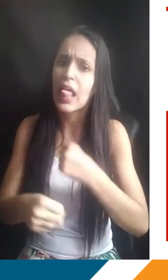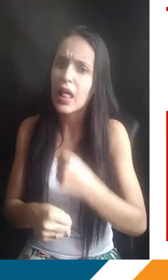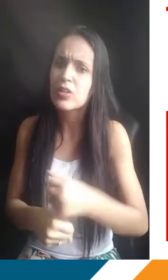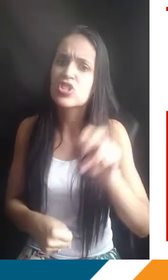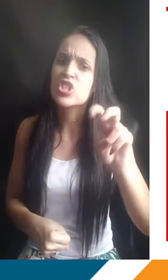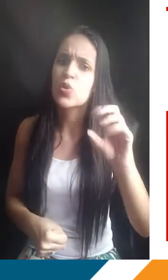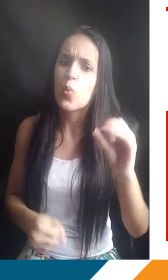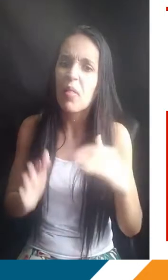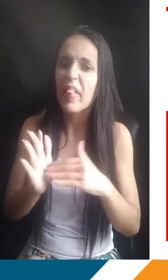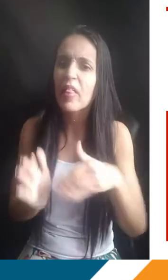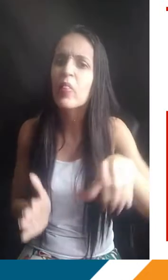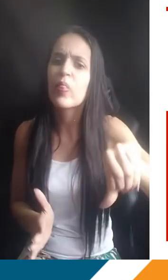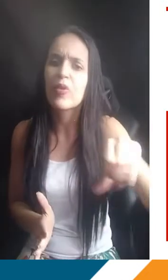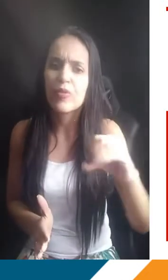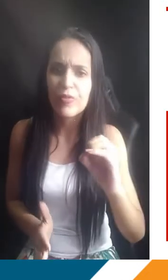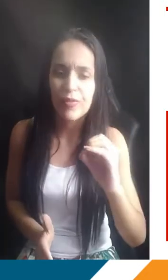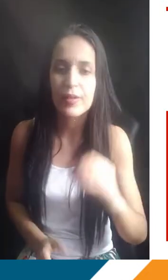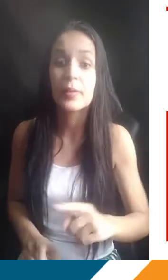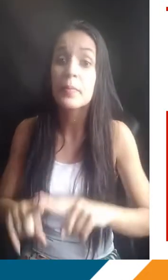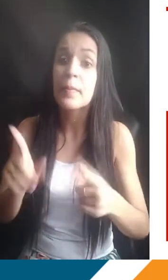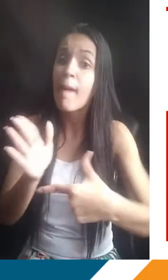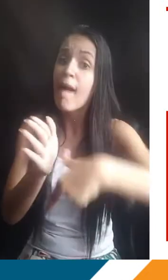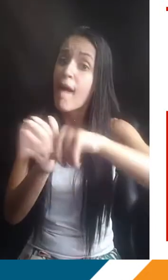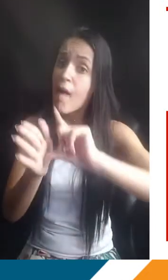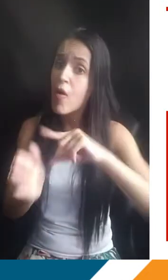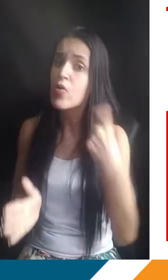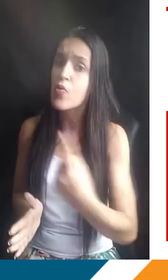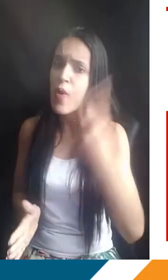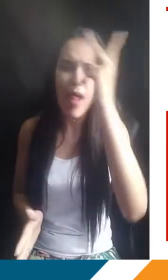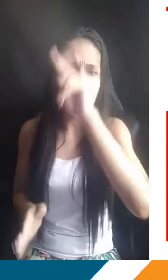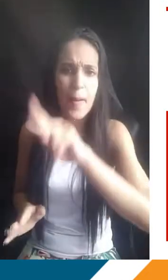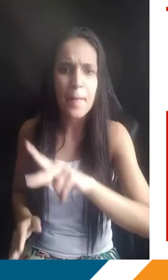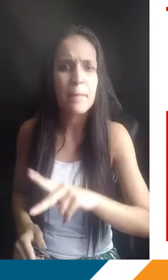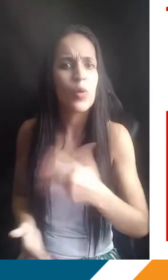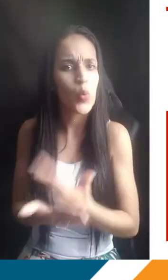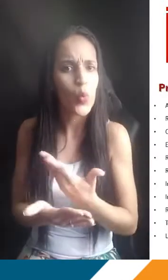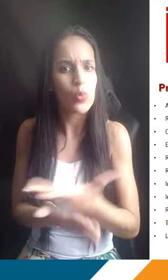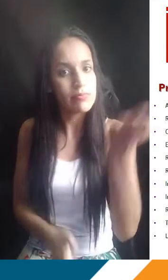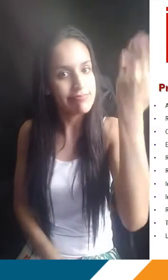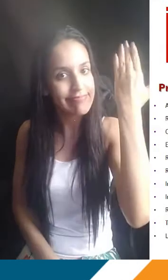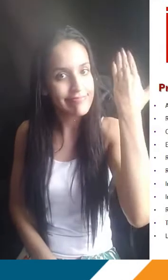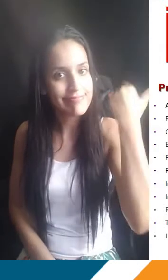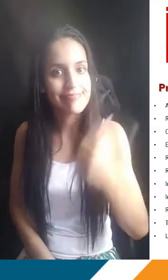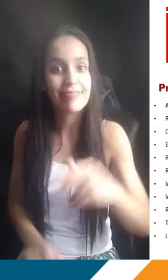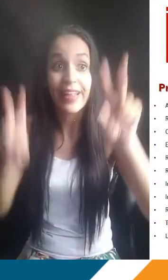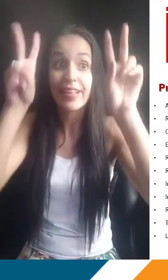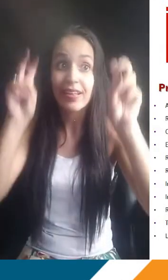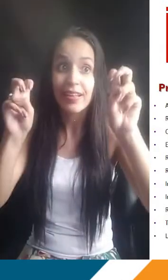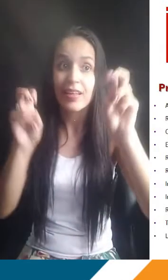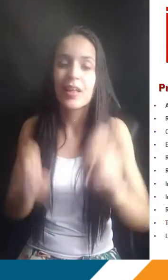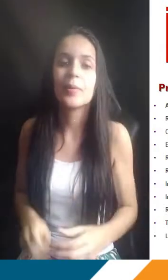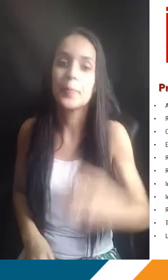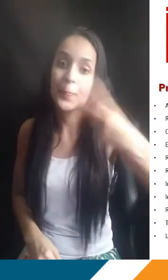do século XX. Bom, mas antes da gente falar sobre literatura contemporânea, vamos revisitar o conteúdo do vídeo anterior